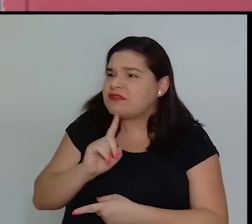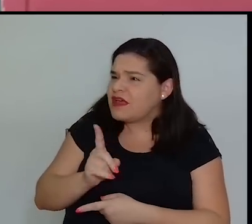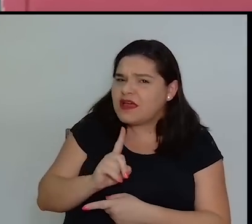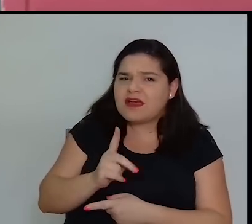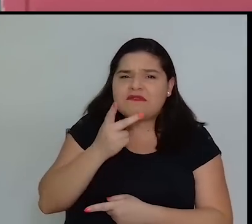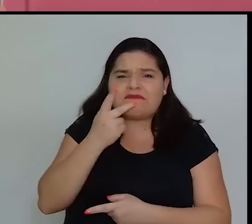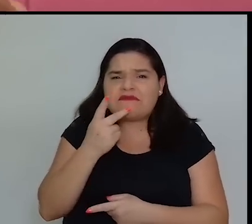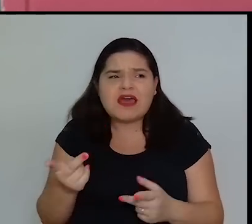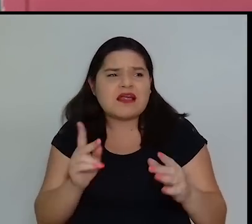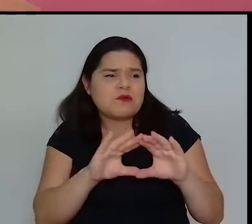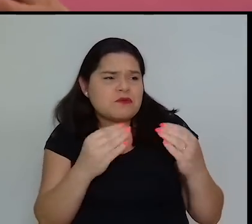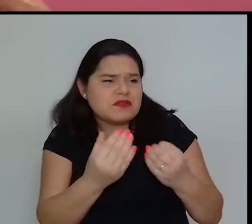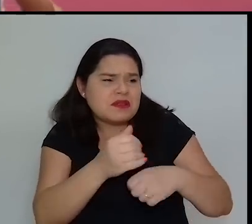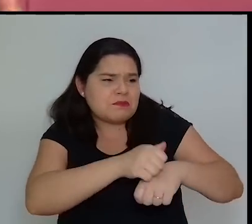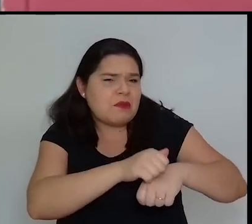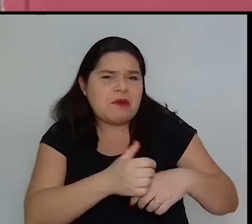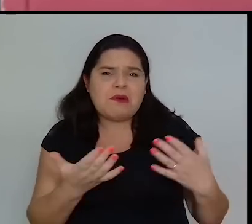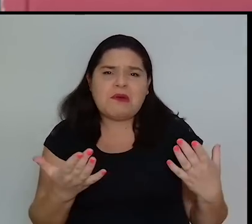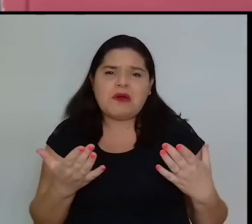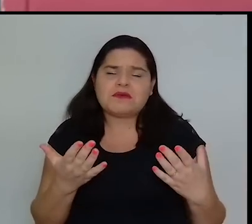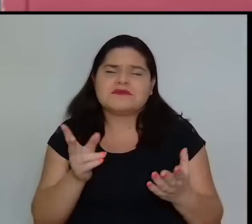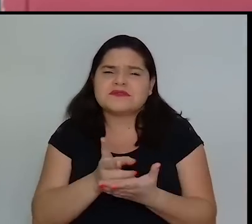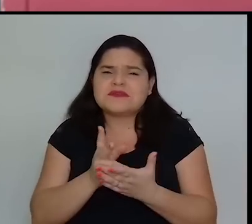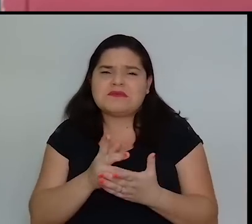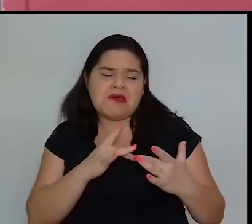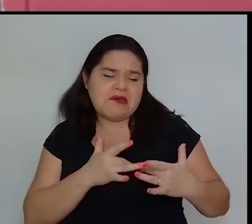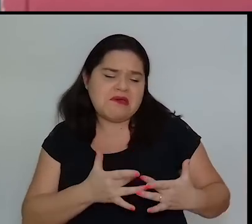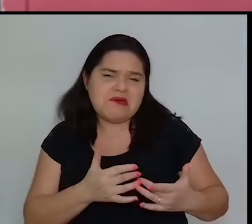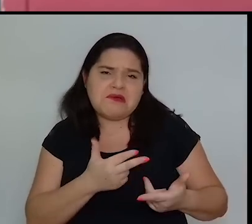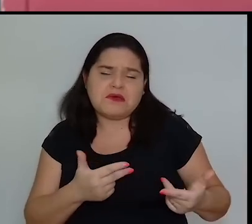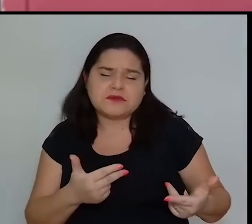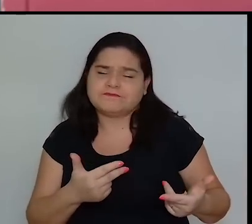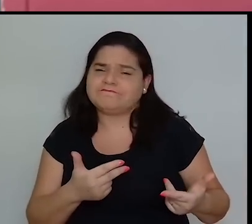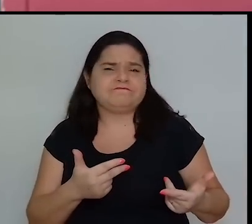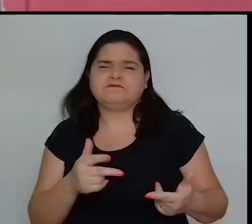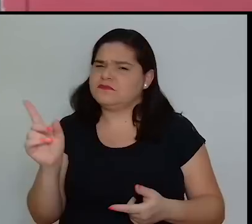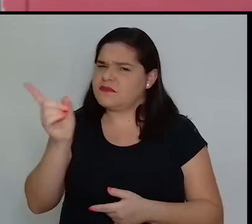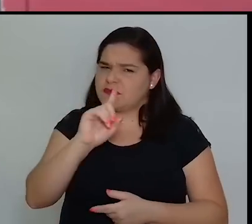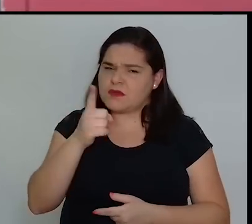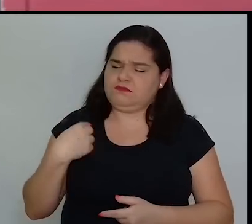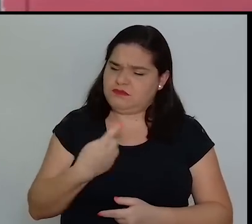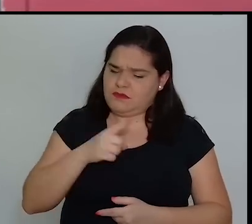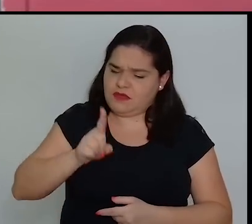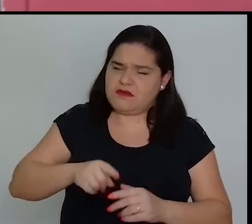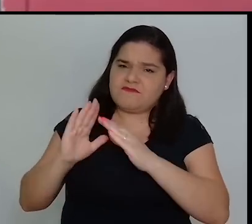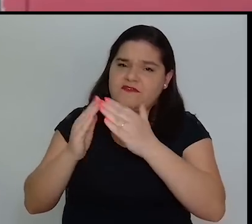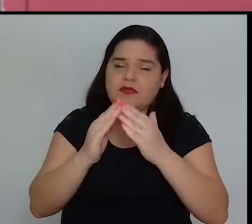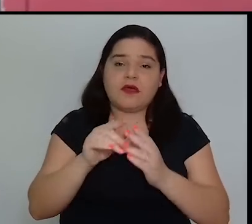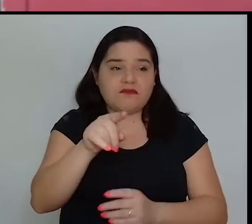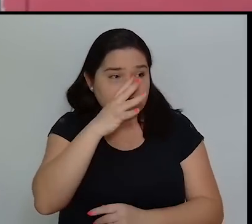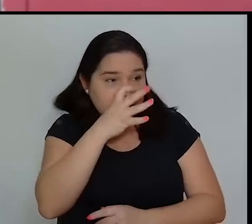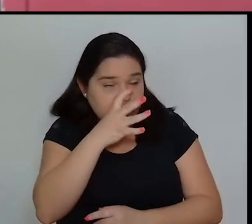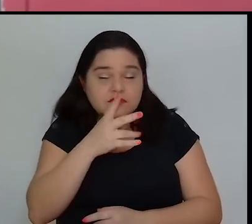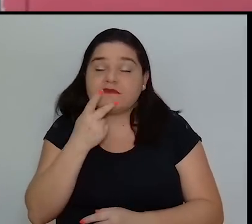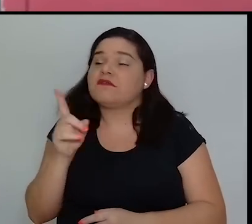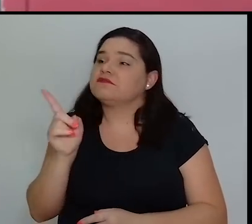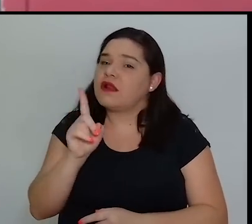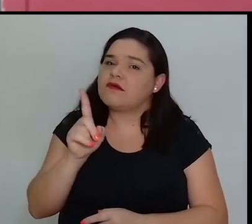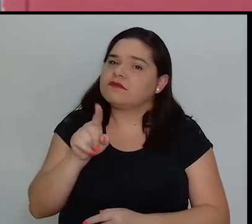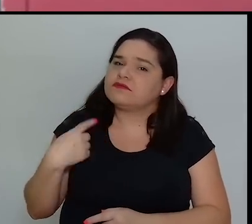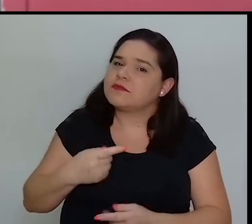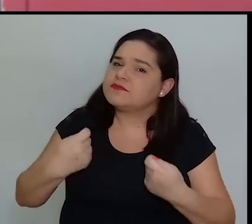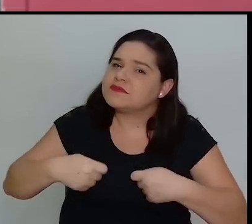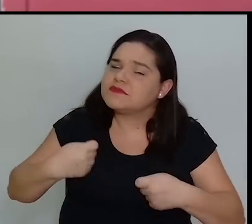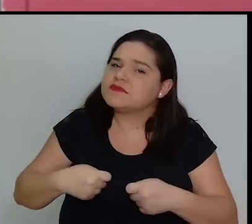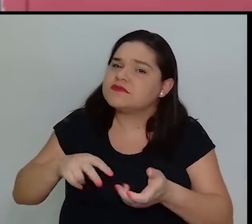carente ou seja sempre com aquela ideia de compaixão de pena de nós etc não Ah mas você é muito teimoso dizia na verdade o que nós